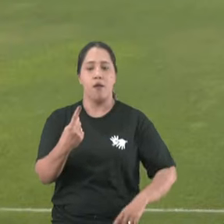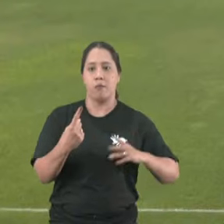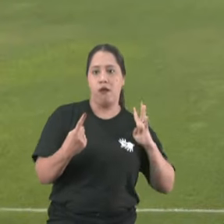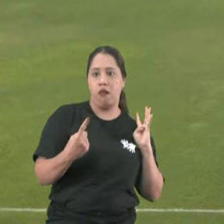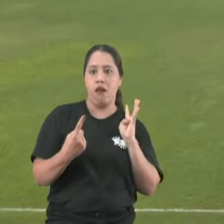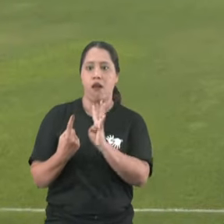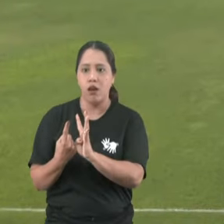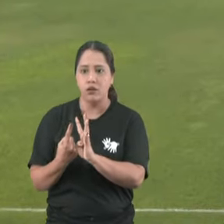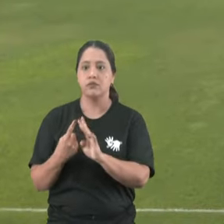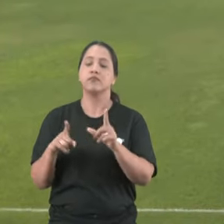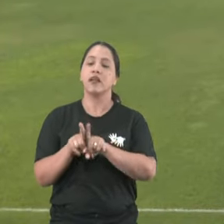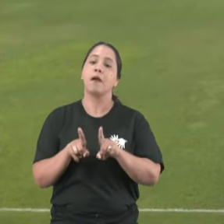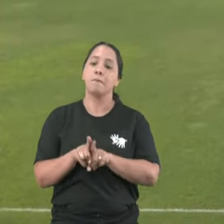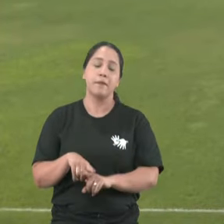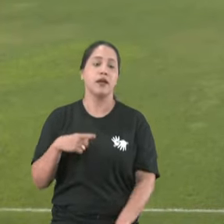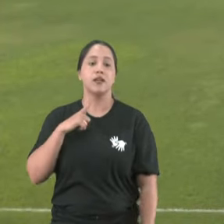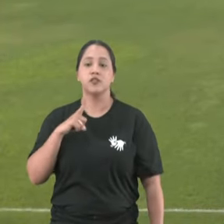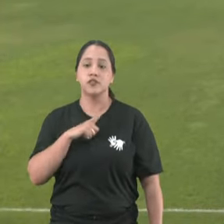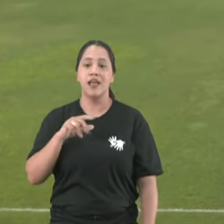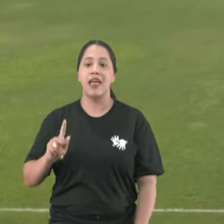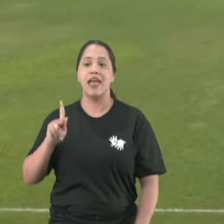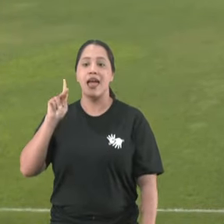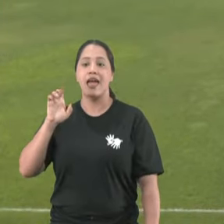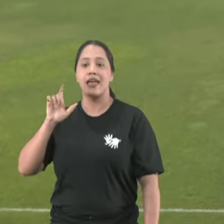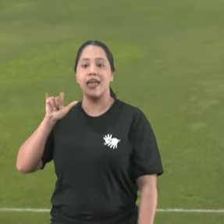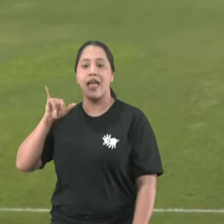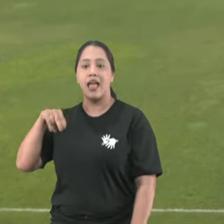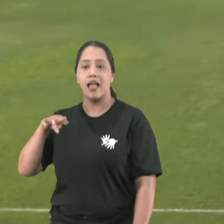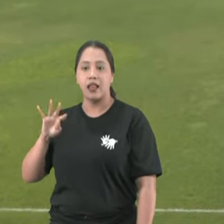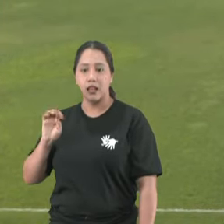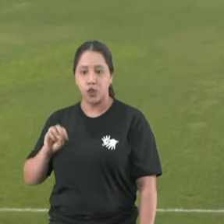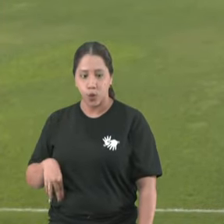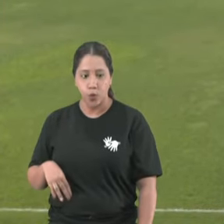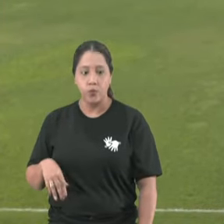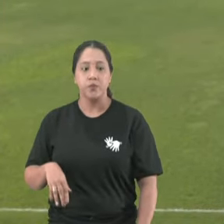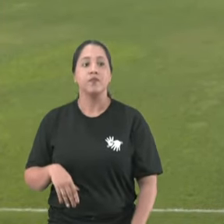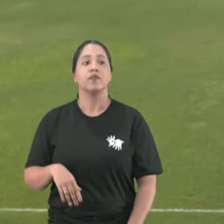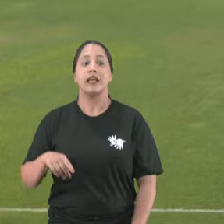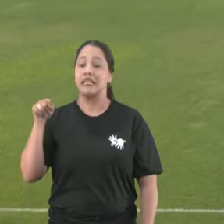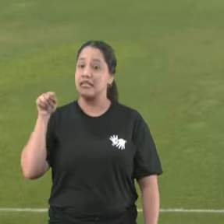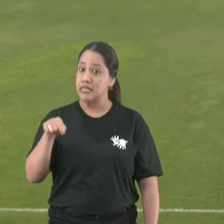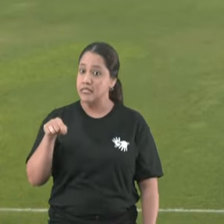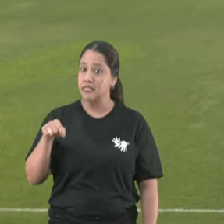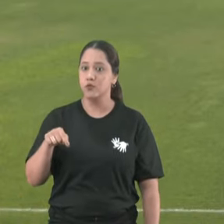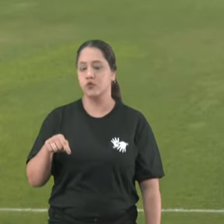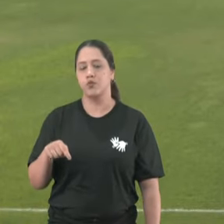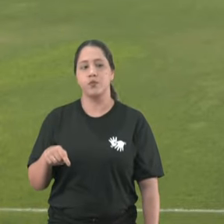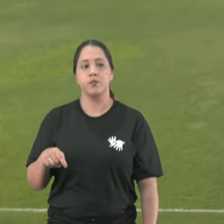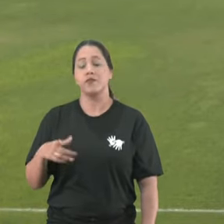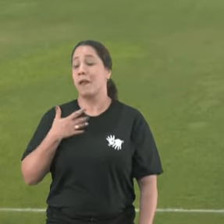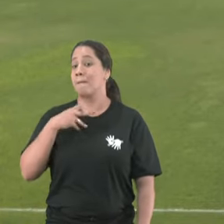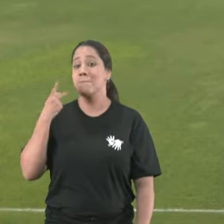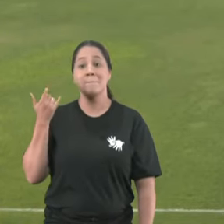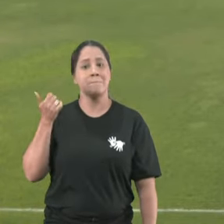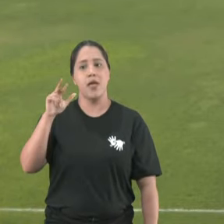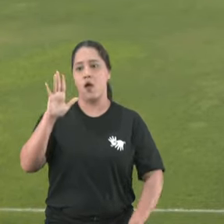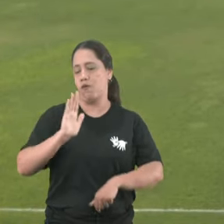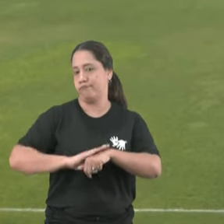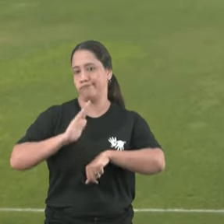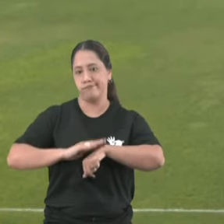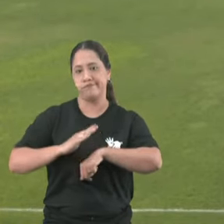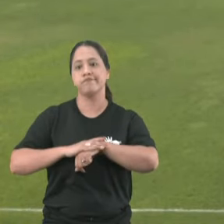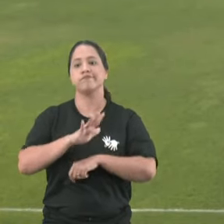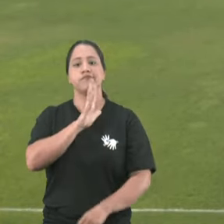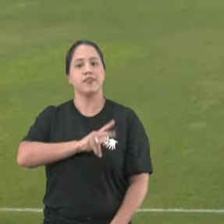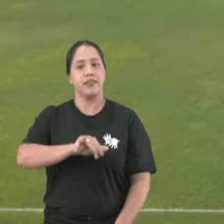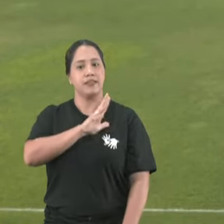até contando também com a presença do Kellington, pelo aquele lado. E isso foram os piores momentos que o